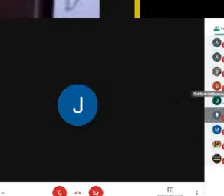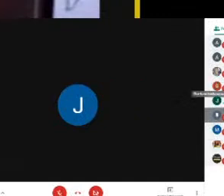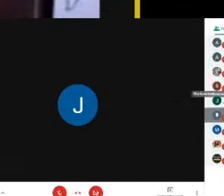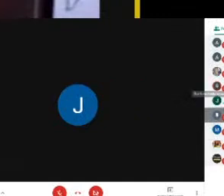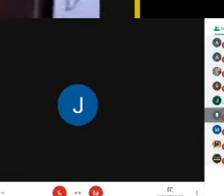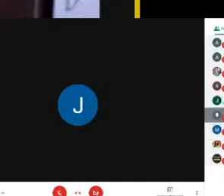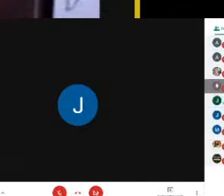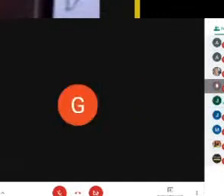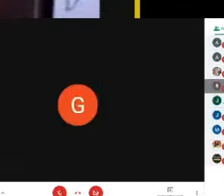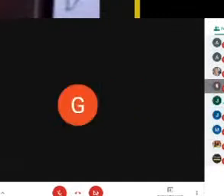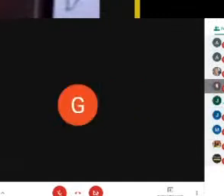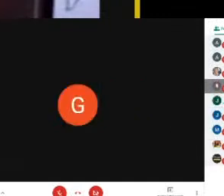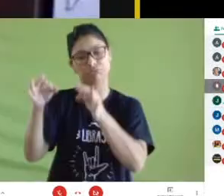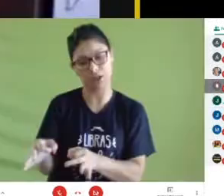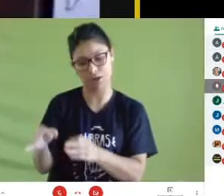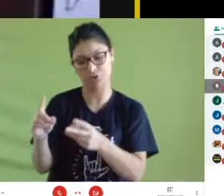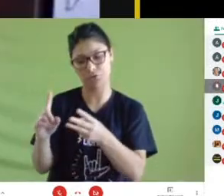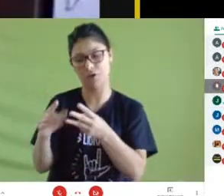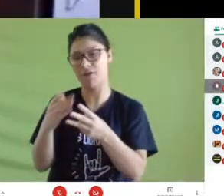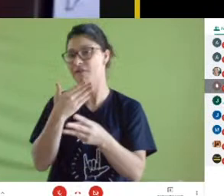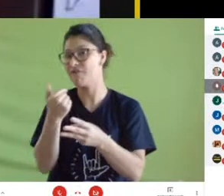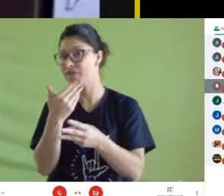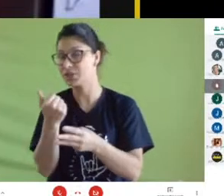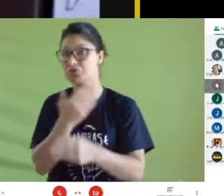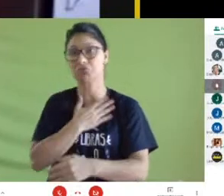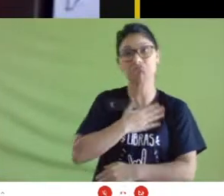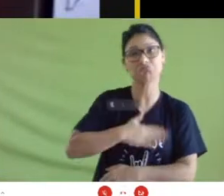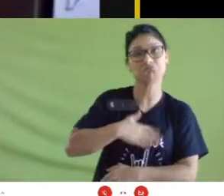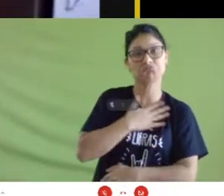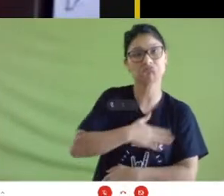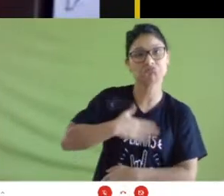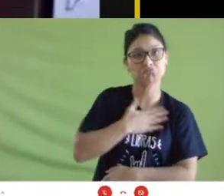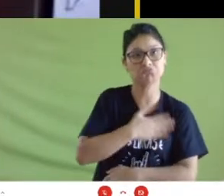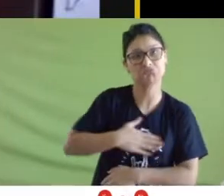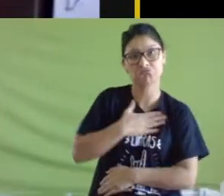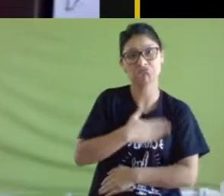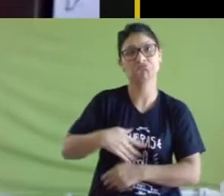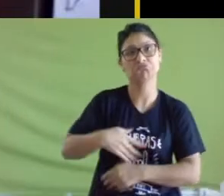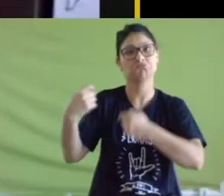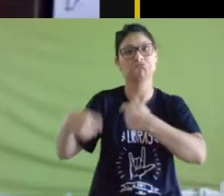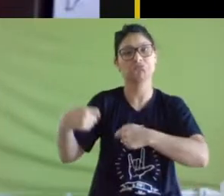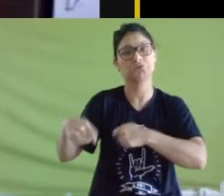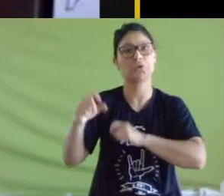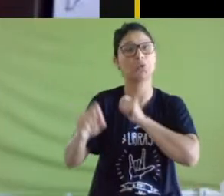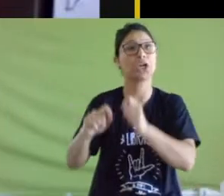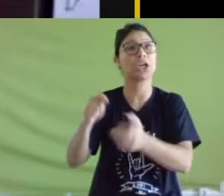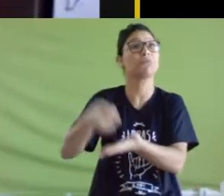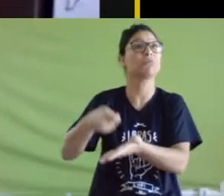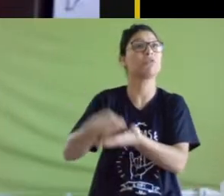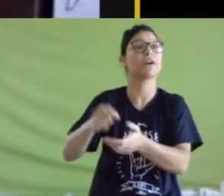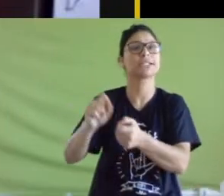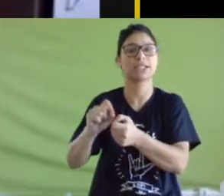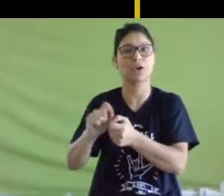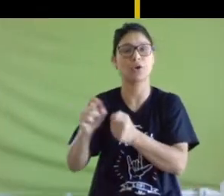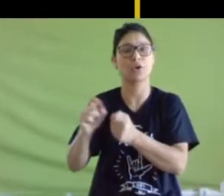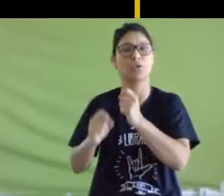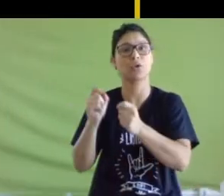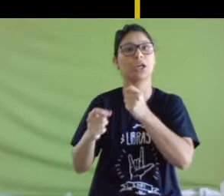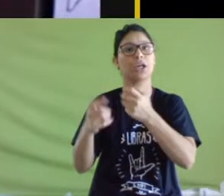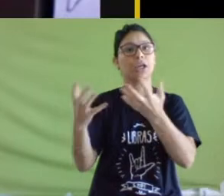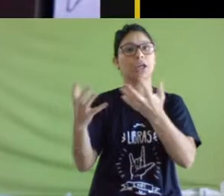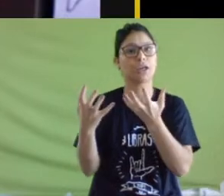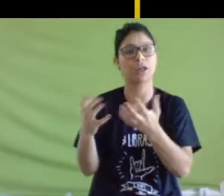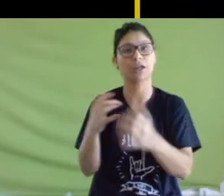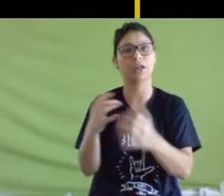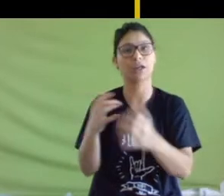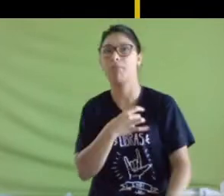fácil, agradável, necessário, o que se deve fazer, o que se deve evitar, o que se deve temer,